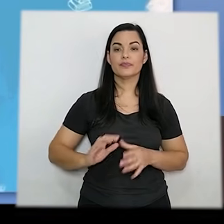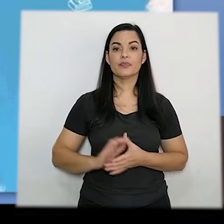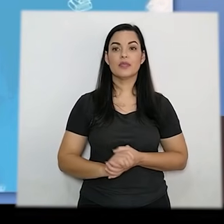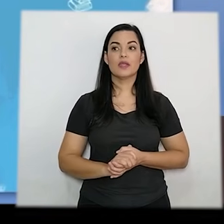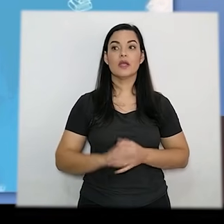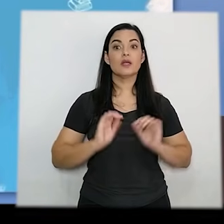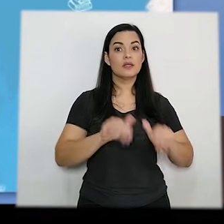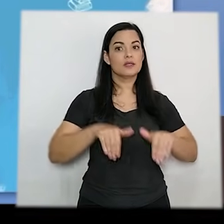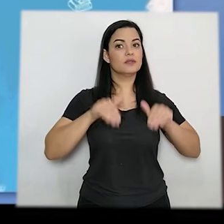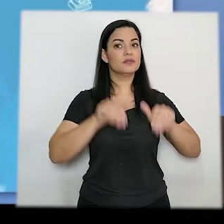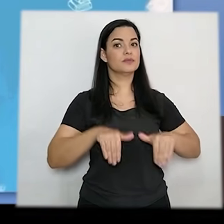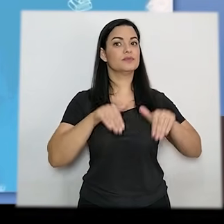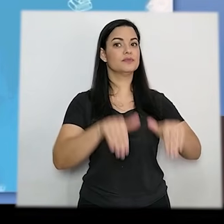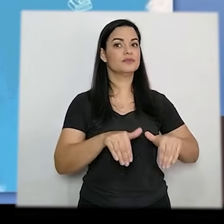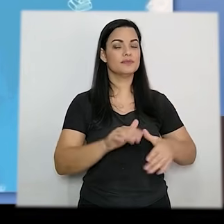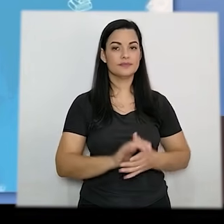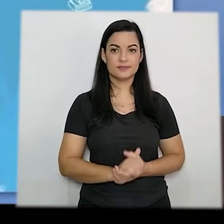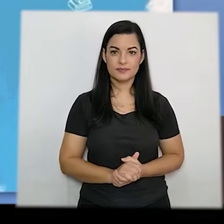canguru,